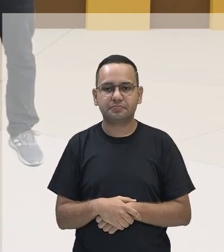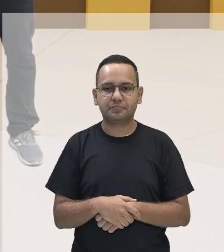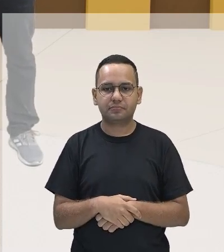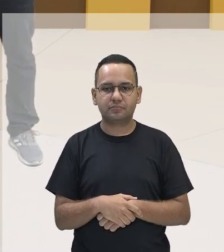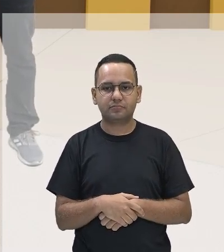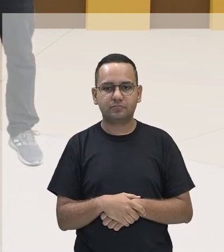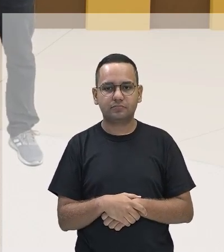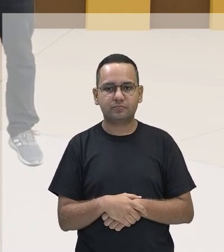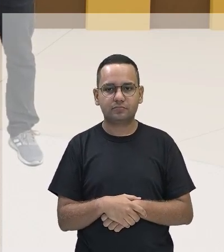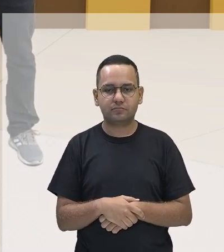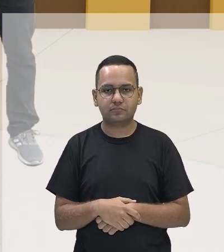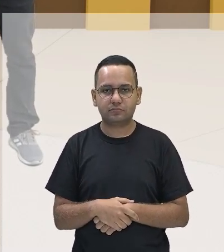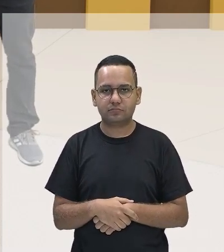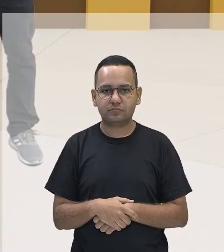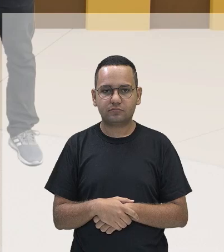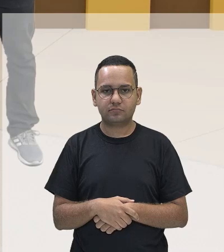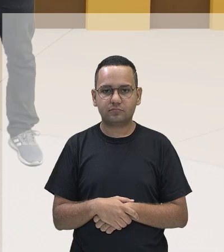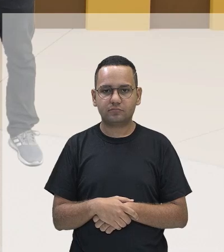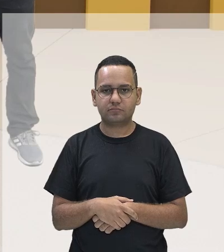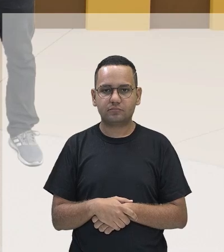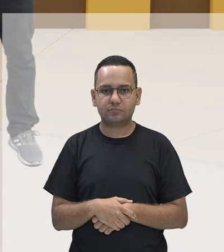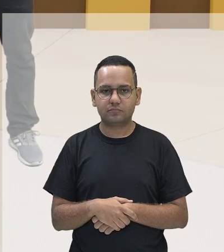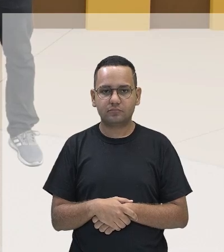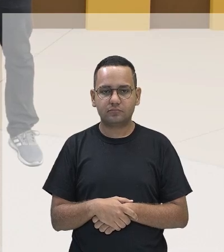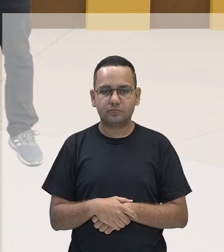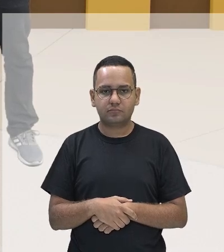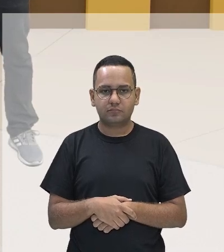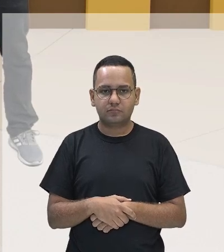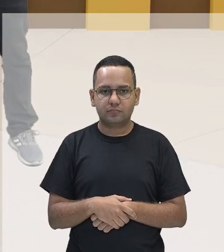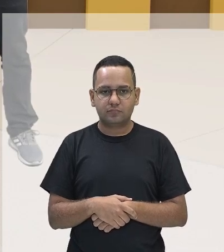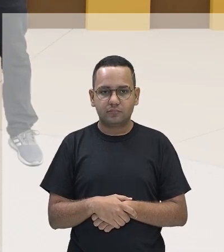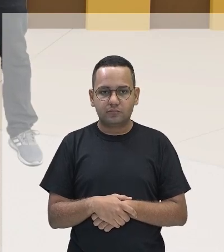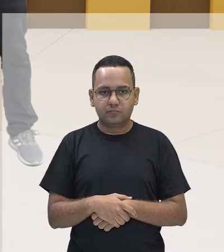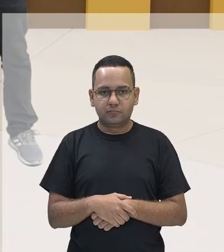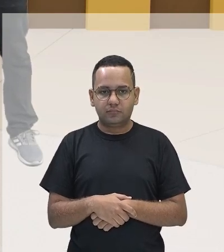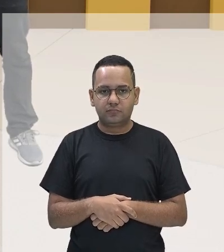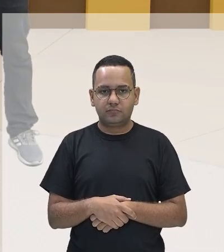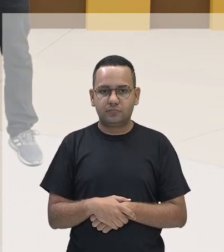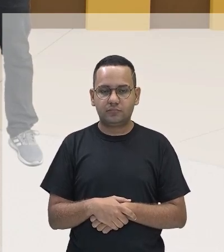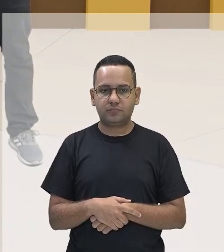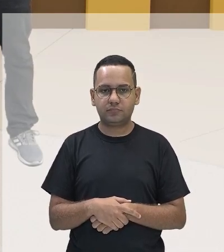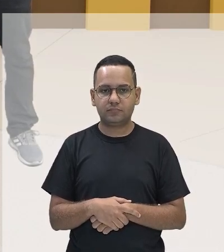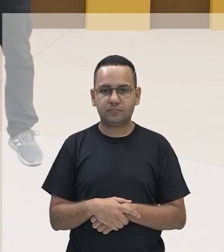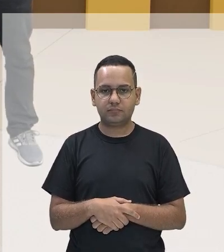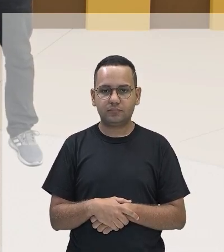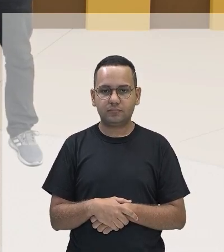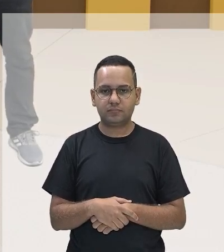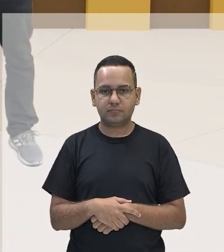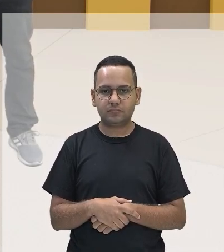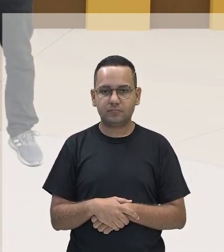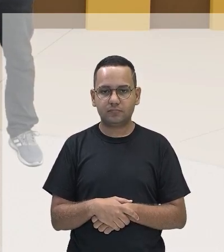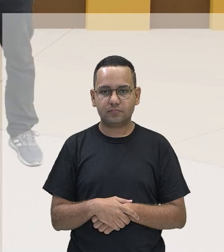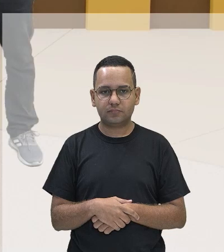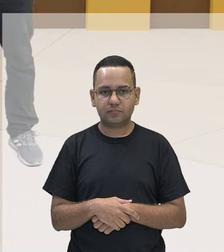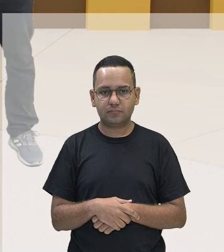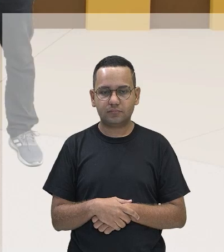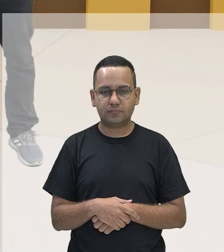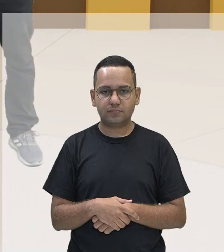no decorrer do mês. Nosso próximo. Nós temos agora aí, pessoal, vamos lá, próximo